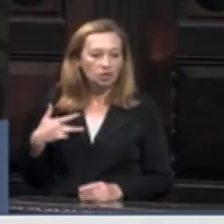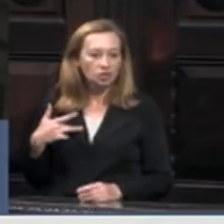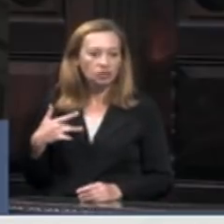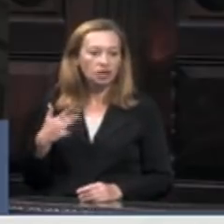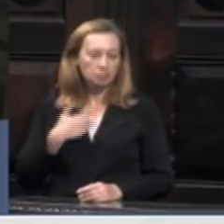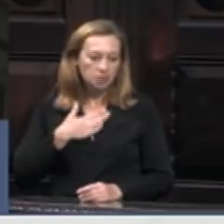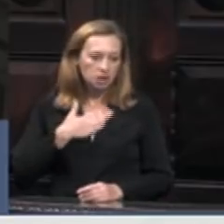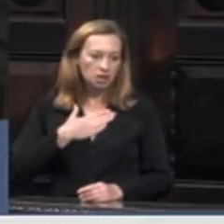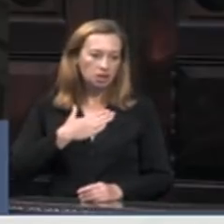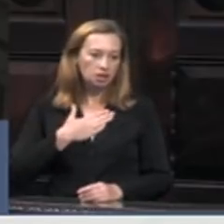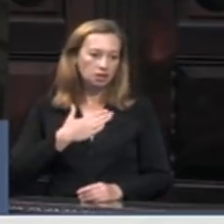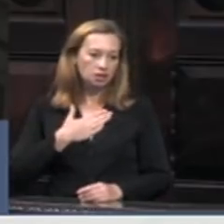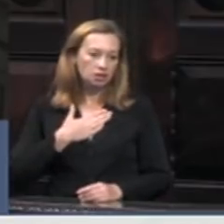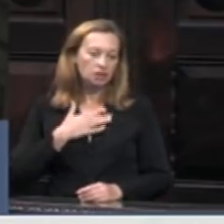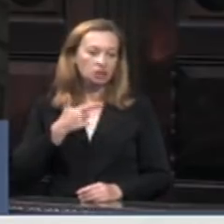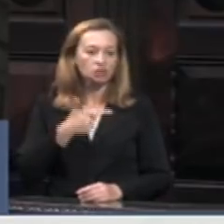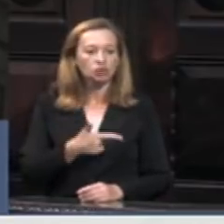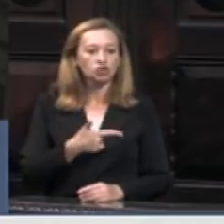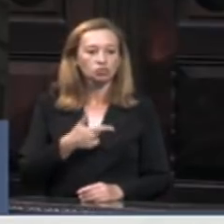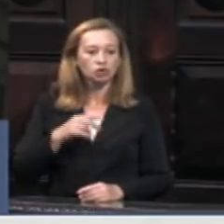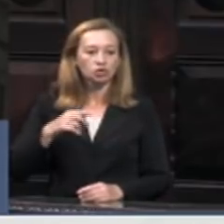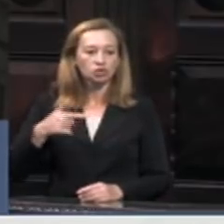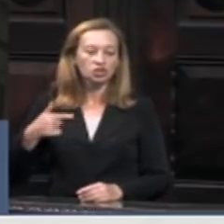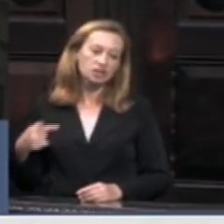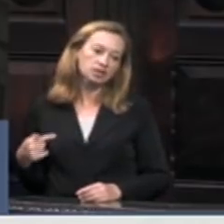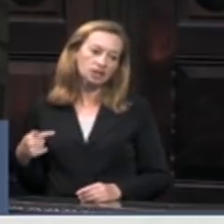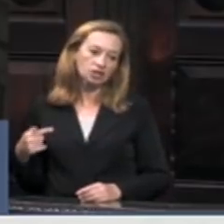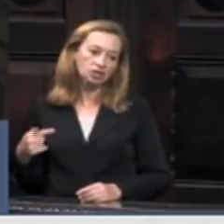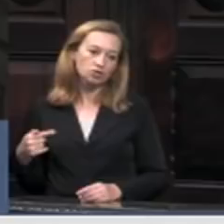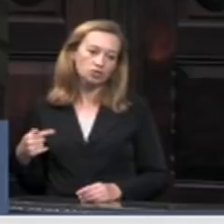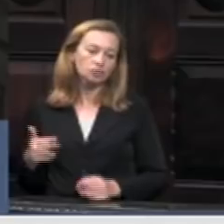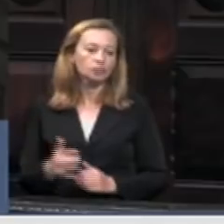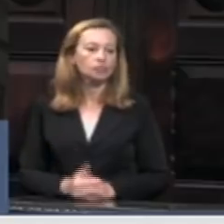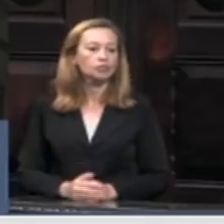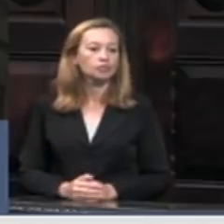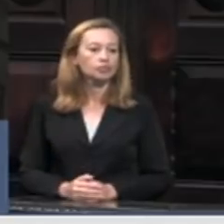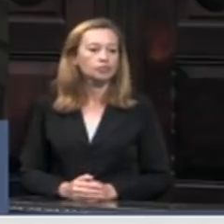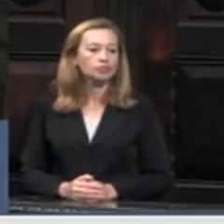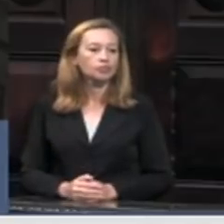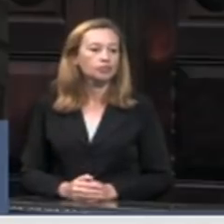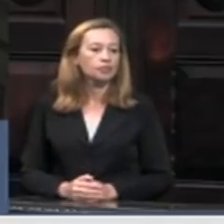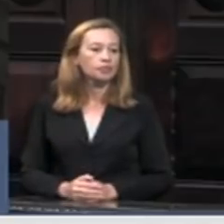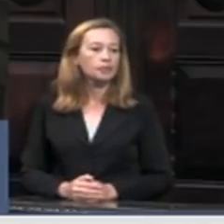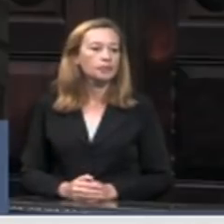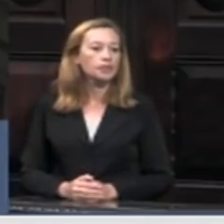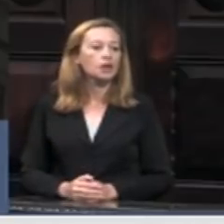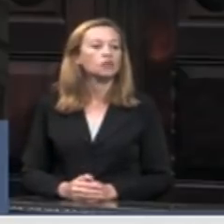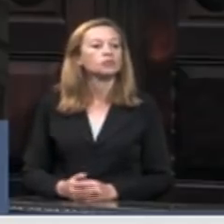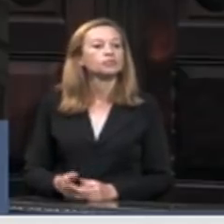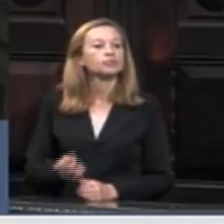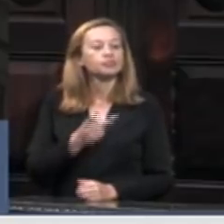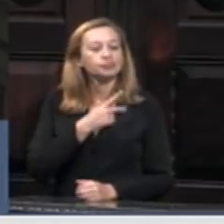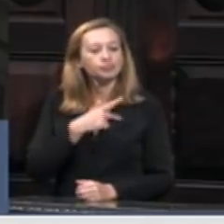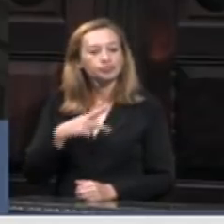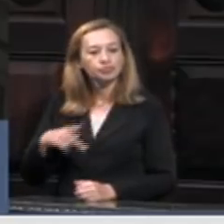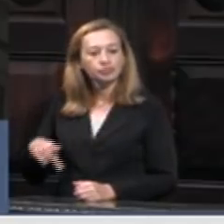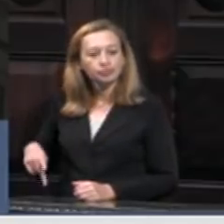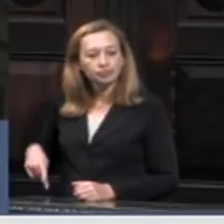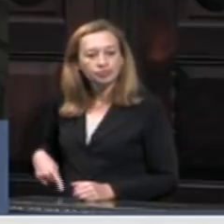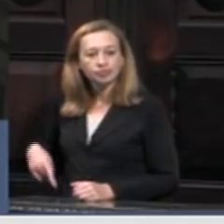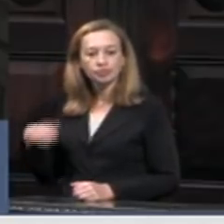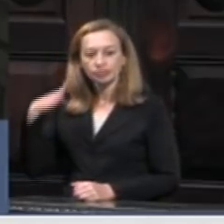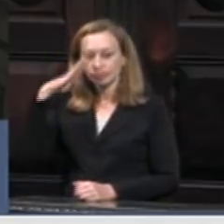minha autoria, ela é de 2017. O presidente Bolsonaro já tem o